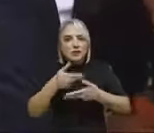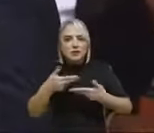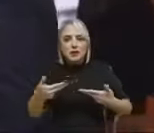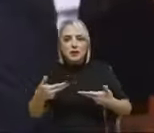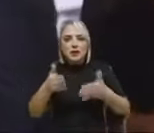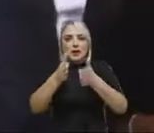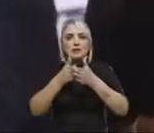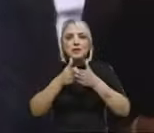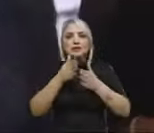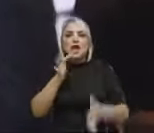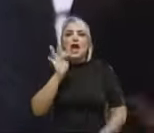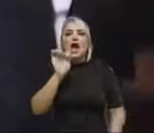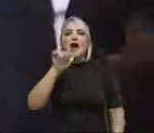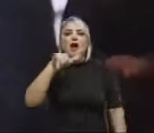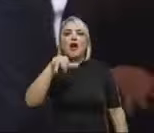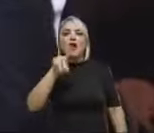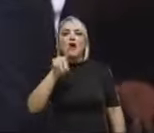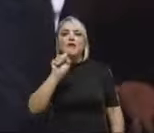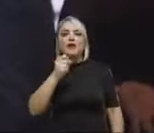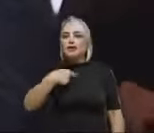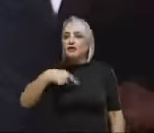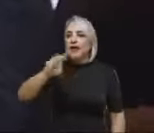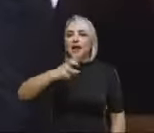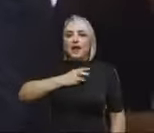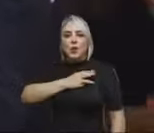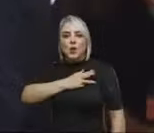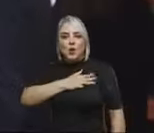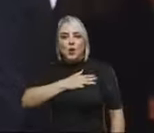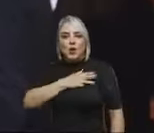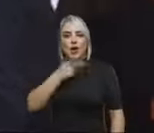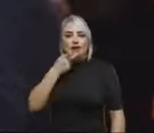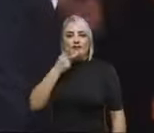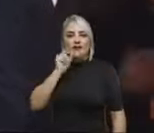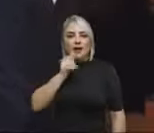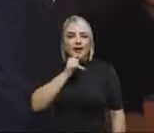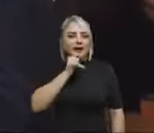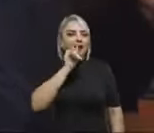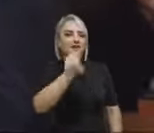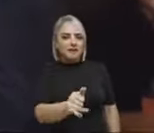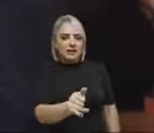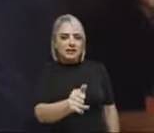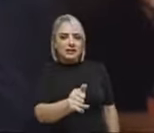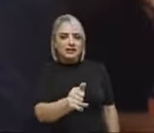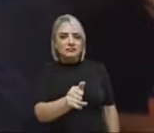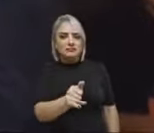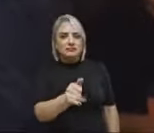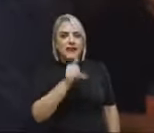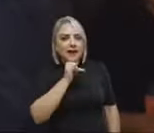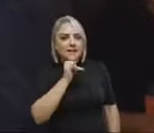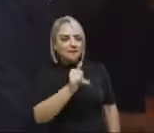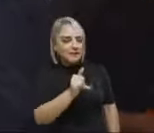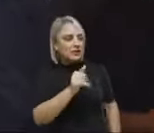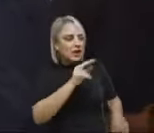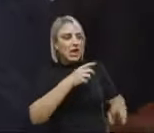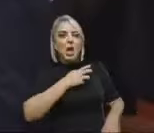ao Lula e diz a ele que eu estou dizendo que a minha fonte é da maior seriedade e que ele será preso a qualquer